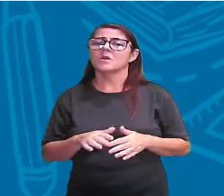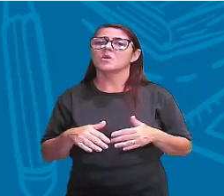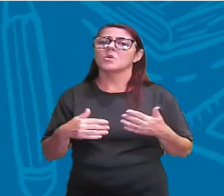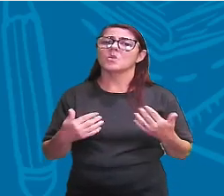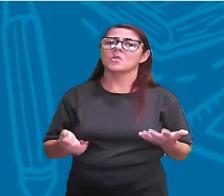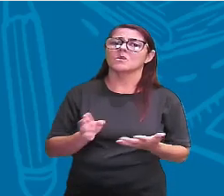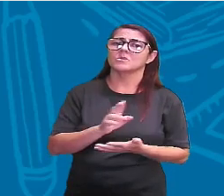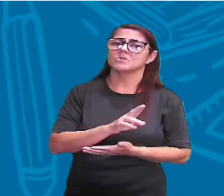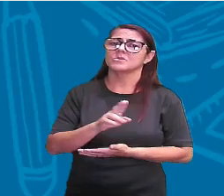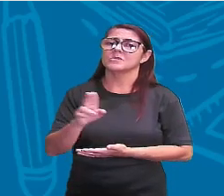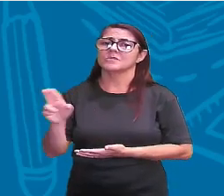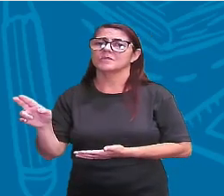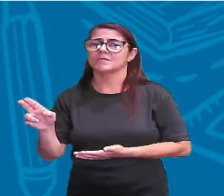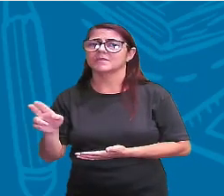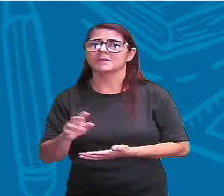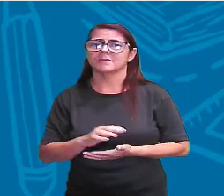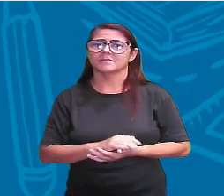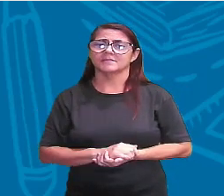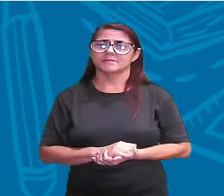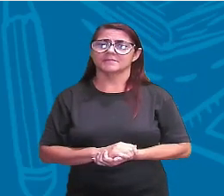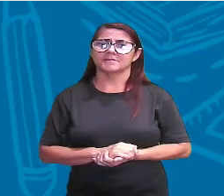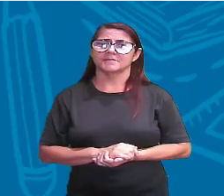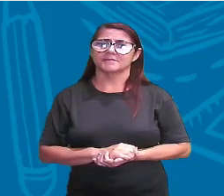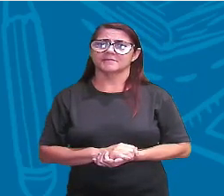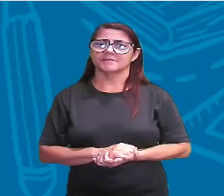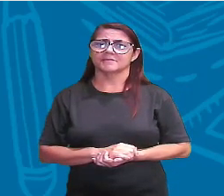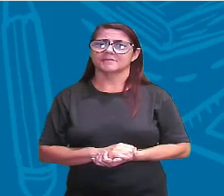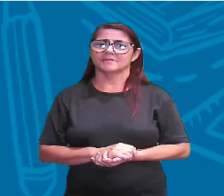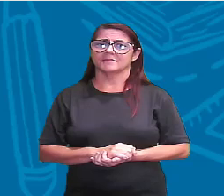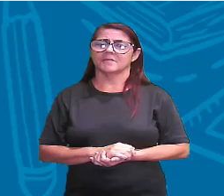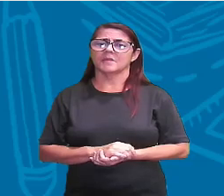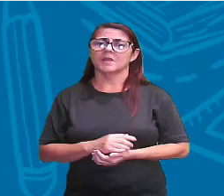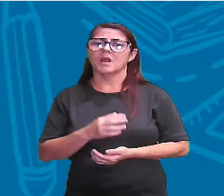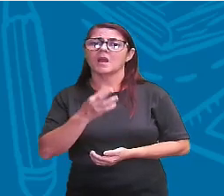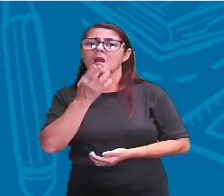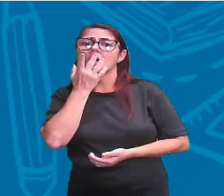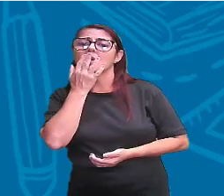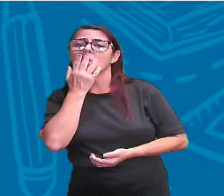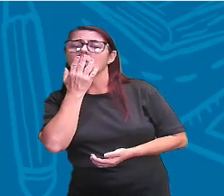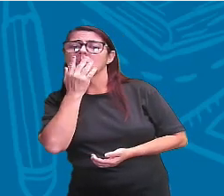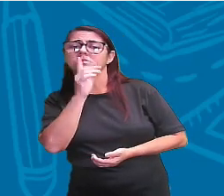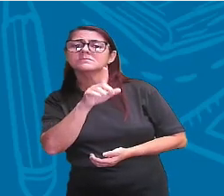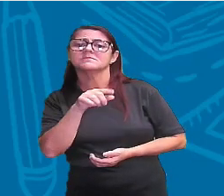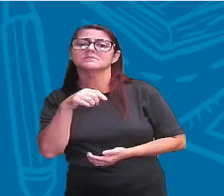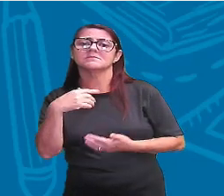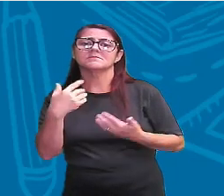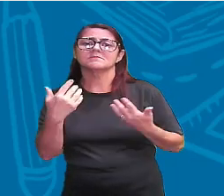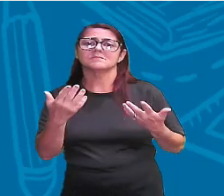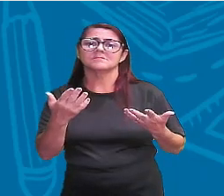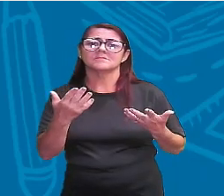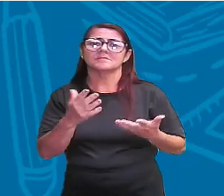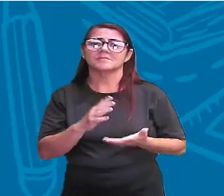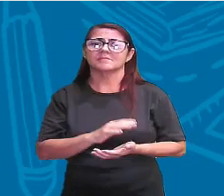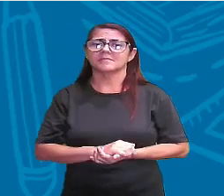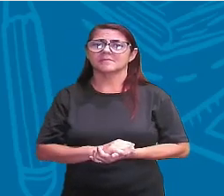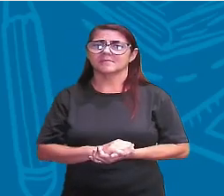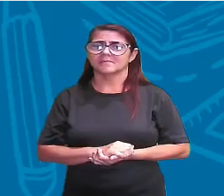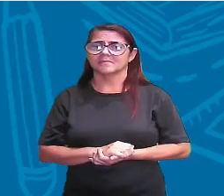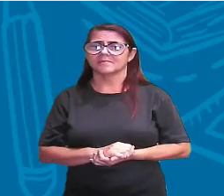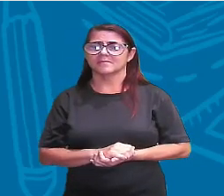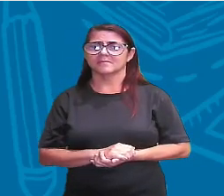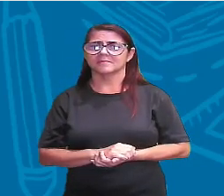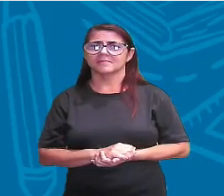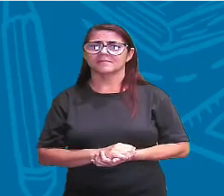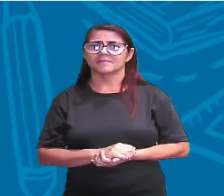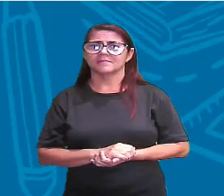seu nome? Por último, what's your favorite color? Qual é a cor favorita? E a sequência ficou essa aí,